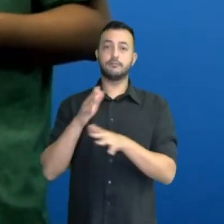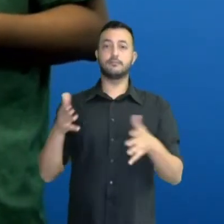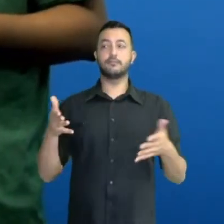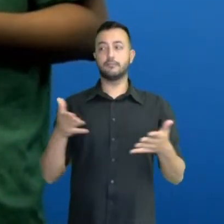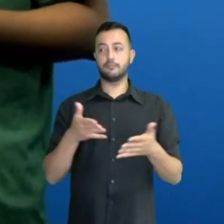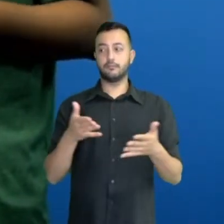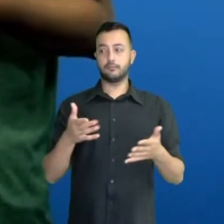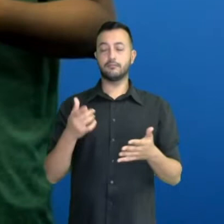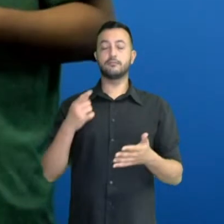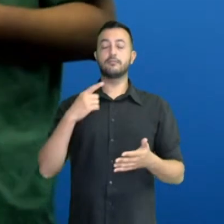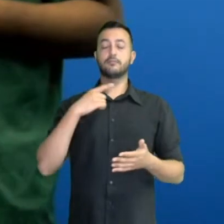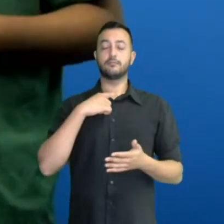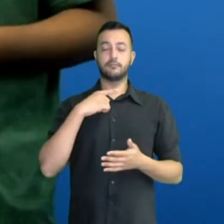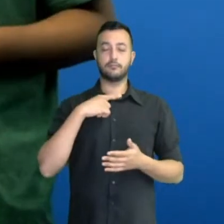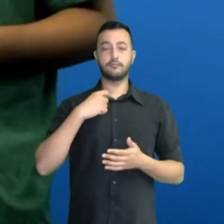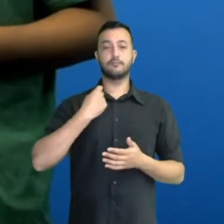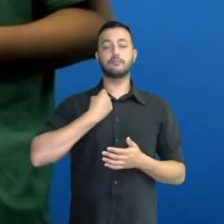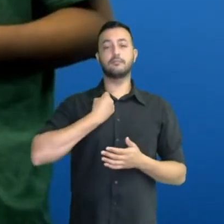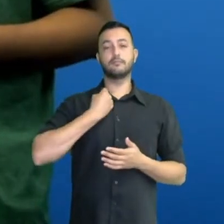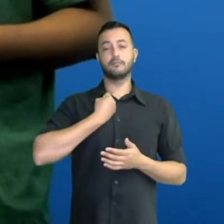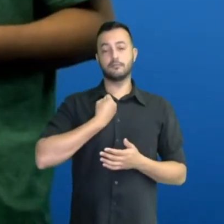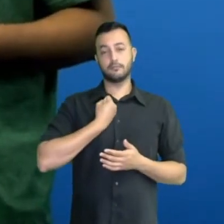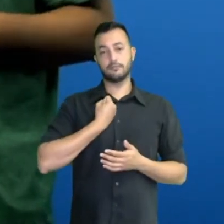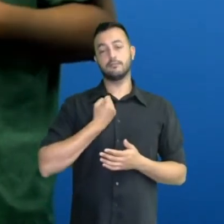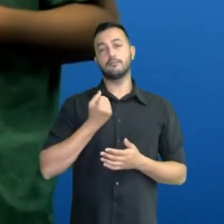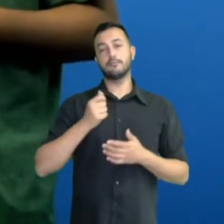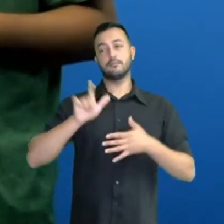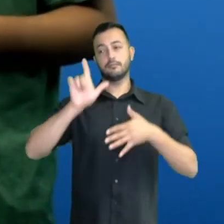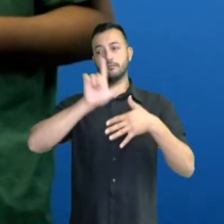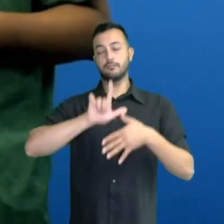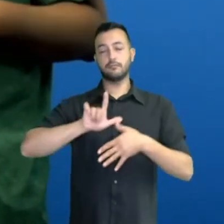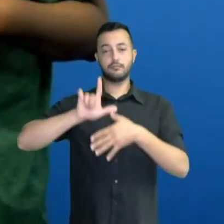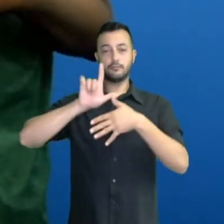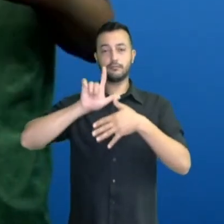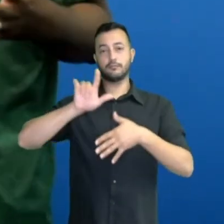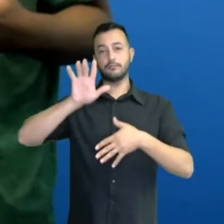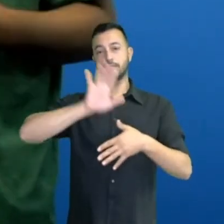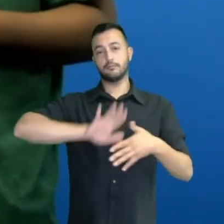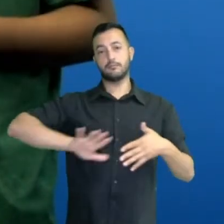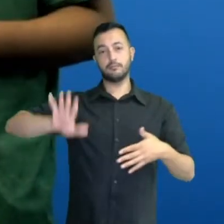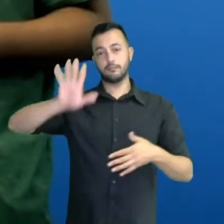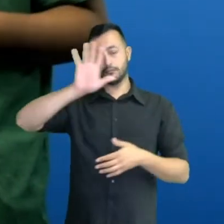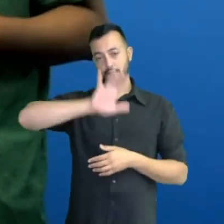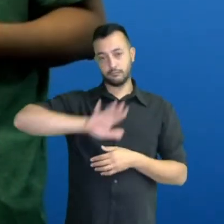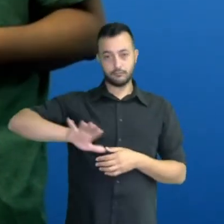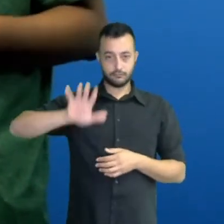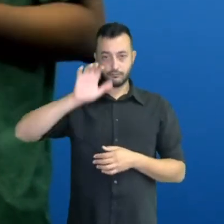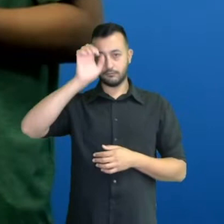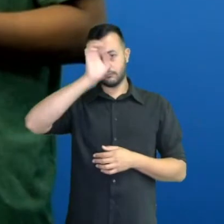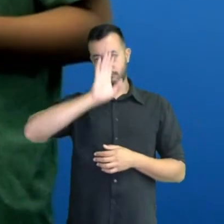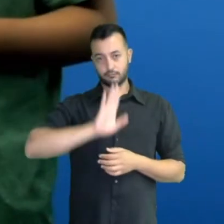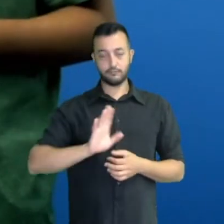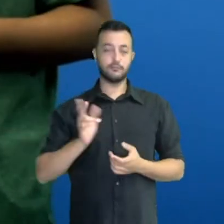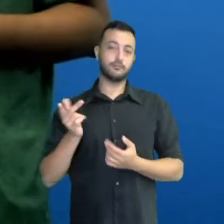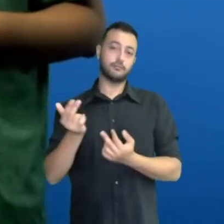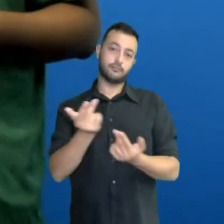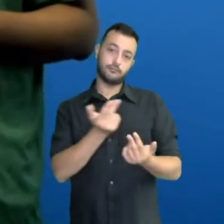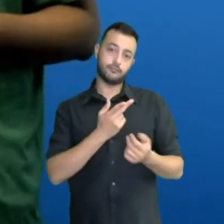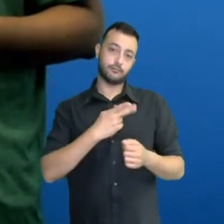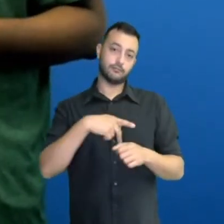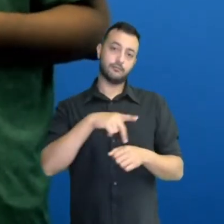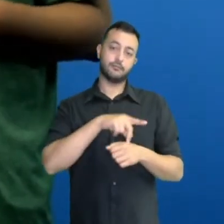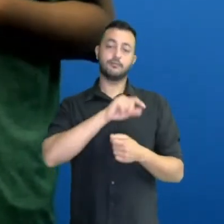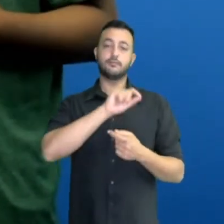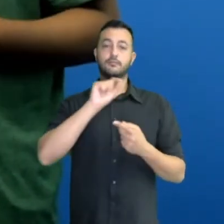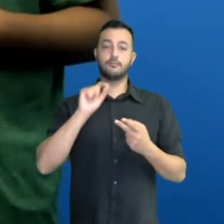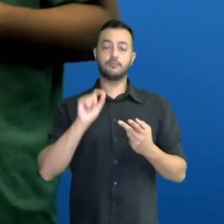os padrões de números da América Latina, do Brasil em geral, na América Latina em geral, né, assim como o Brasil e outros países,